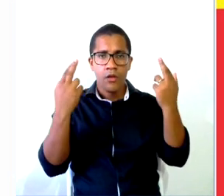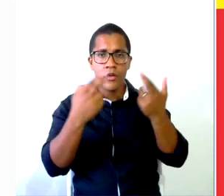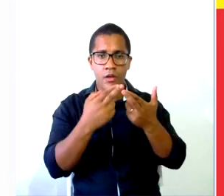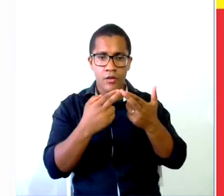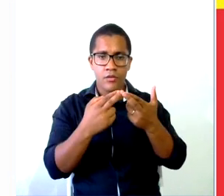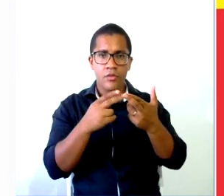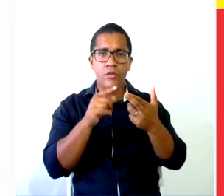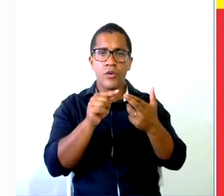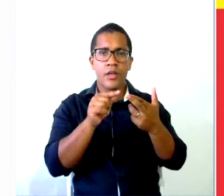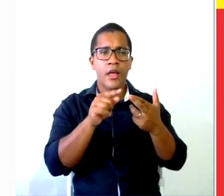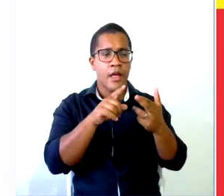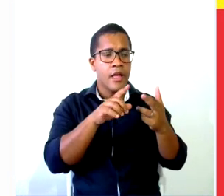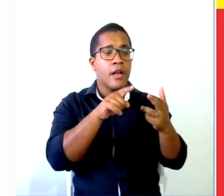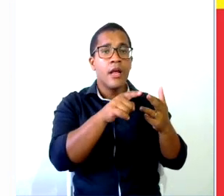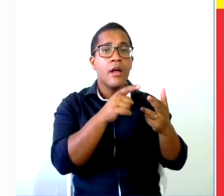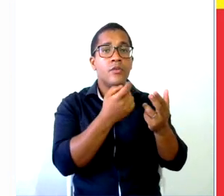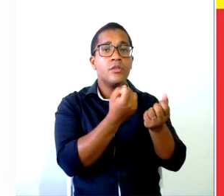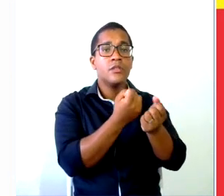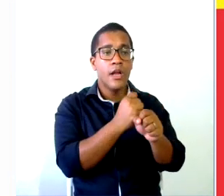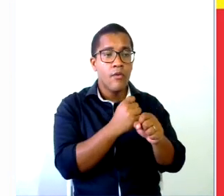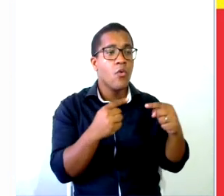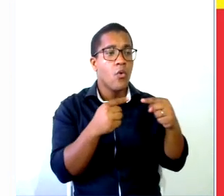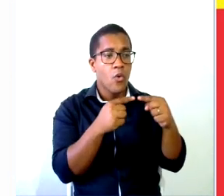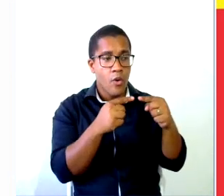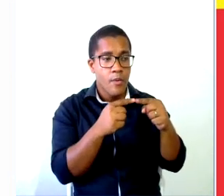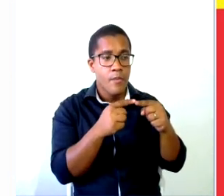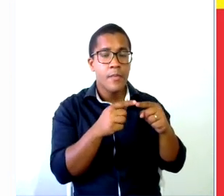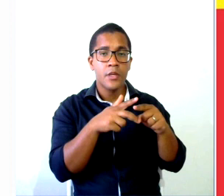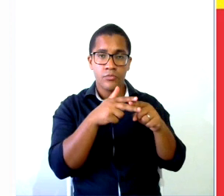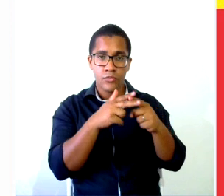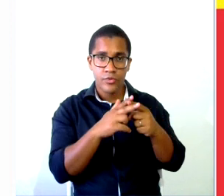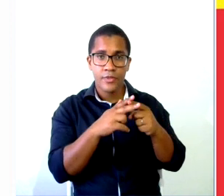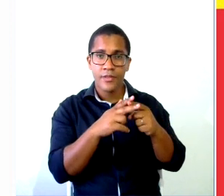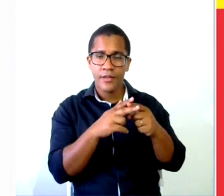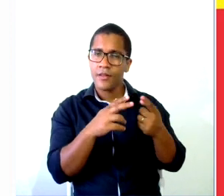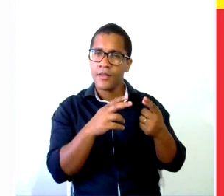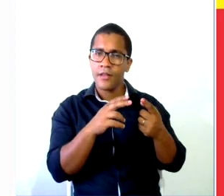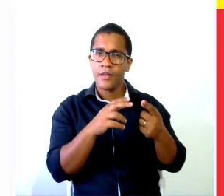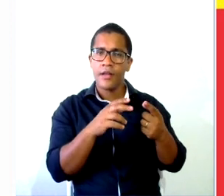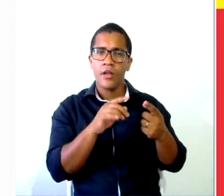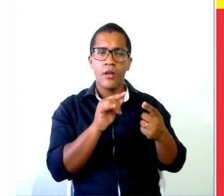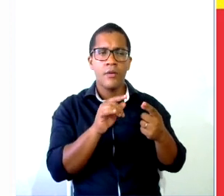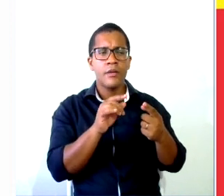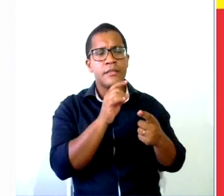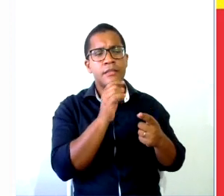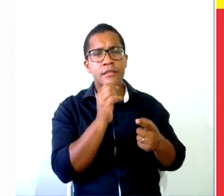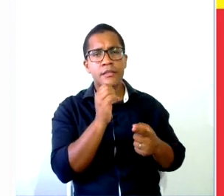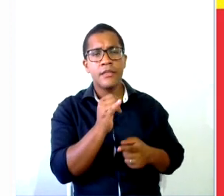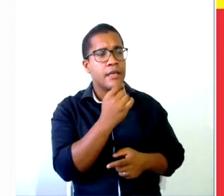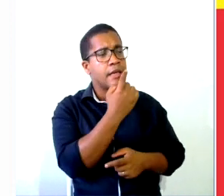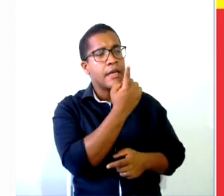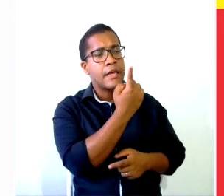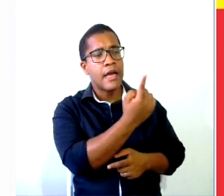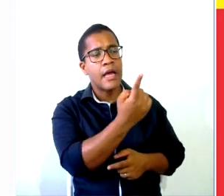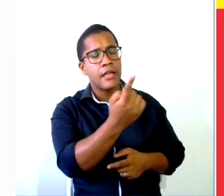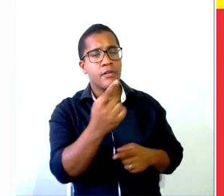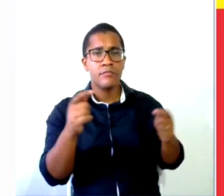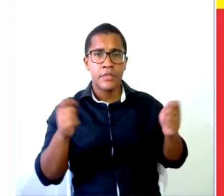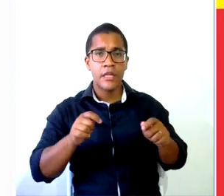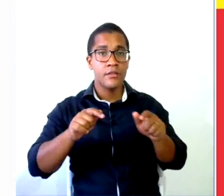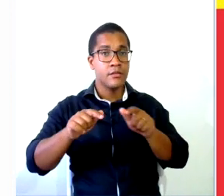e o escravo é uma propriedade instrumental animada. Se cada instrumento